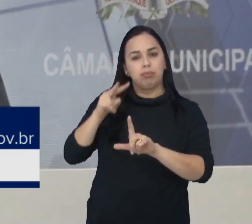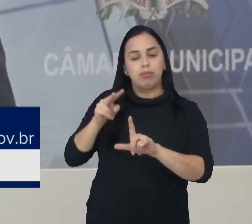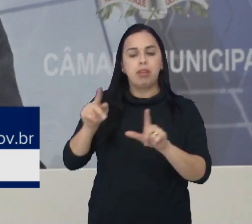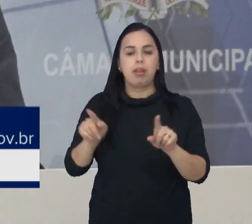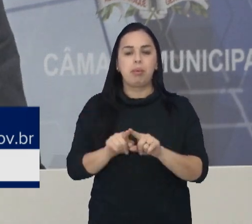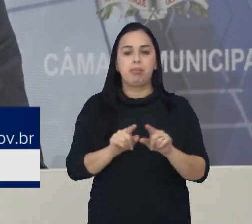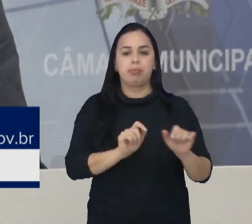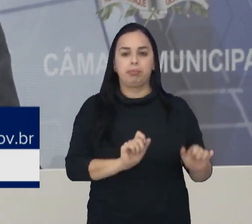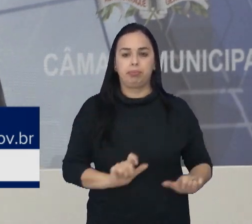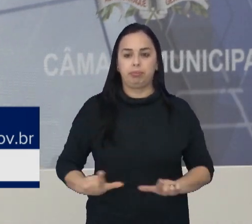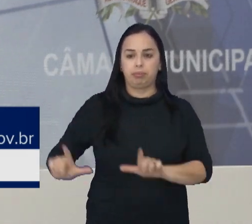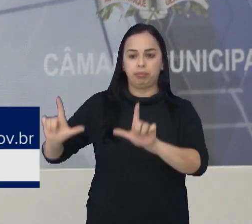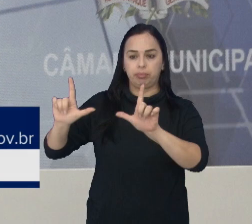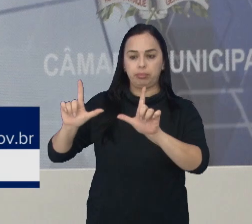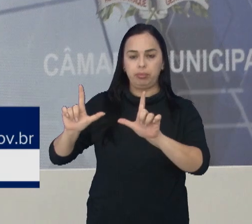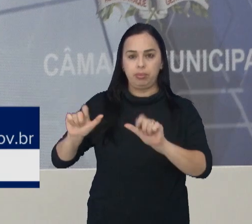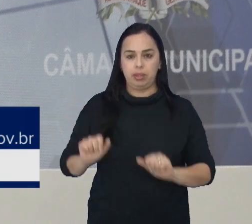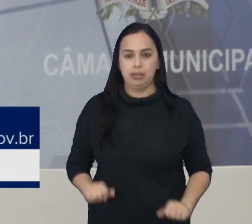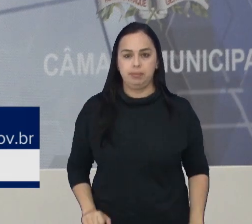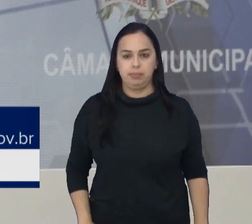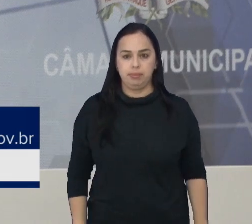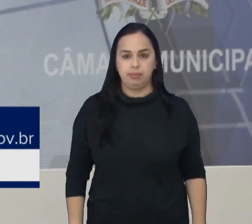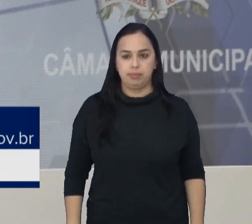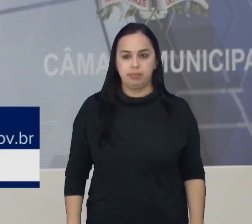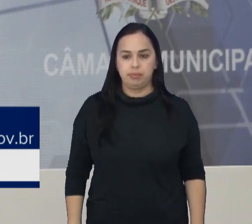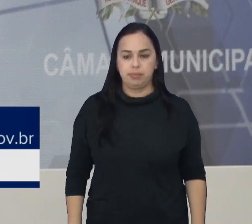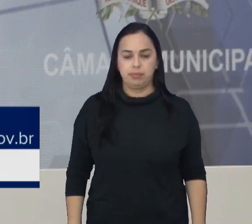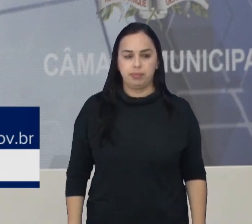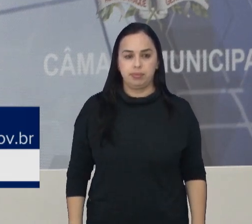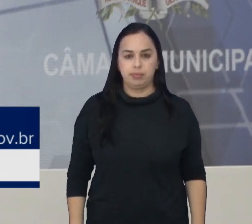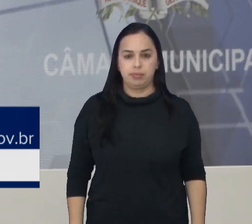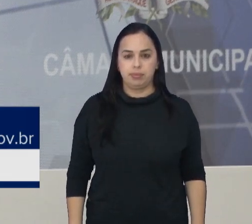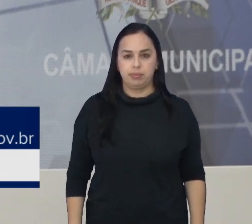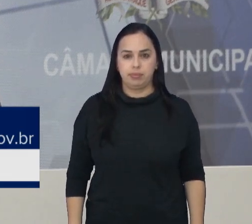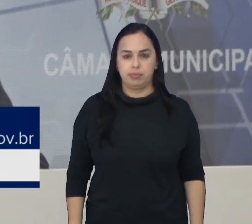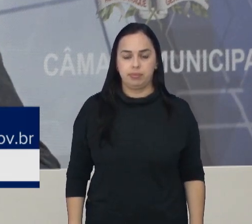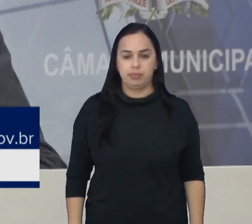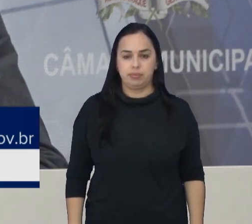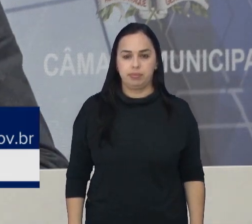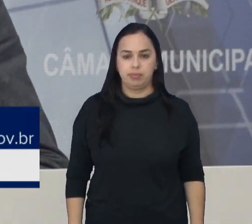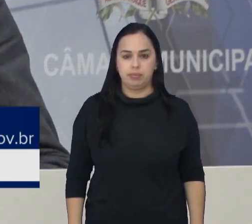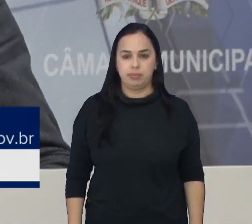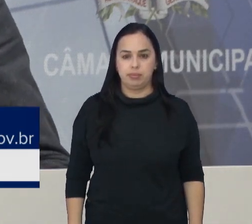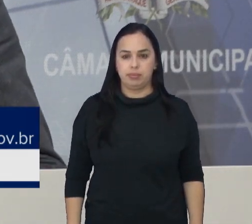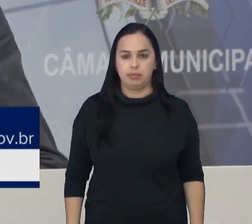Por gentileza, o Beto, a foto do PowerPoint.